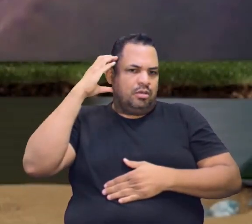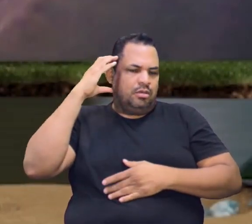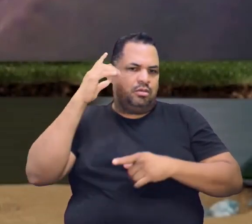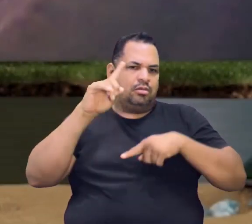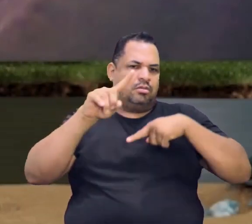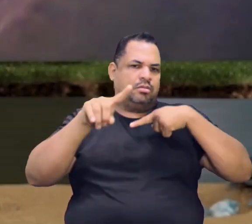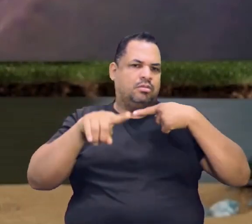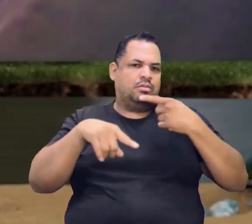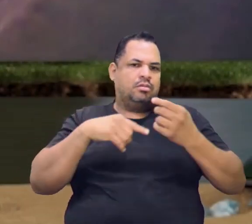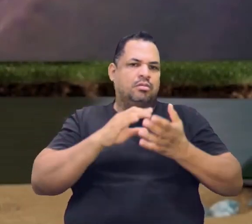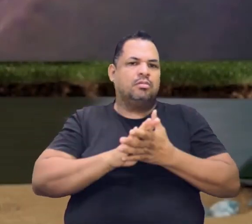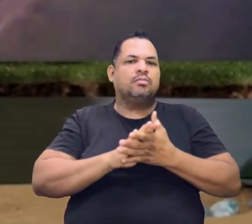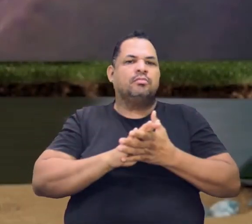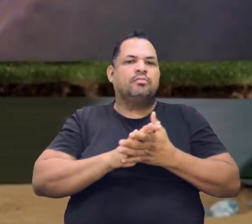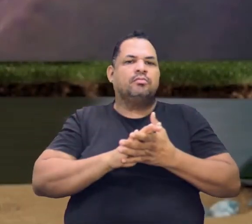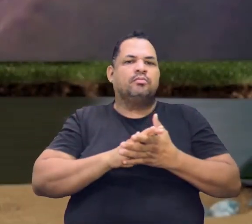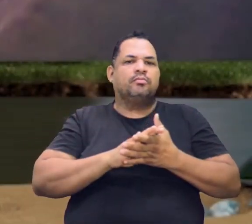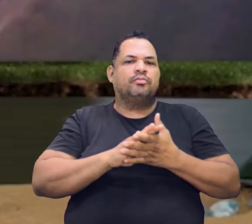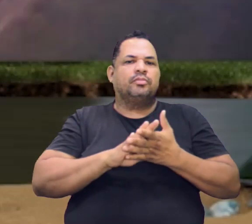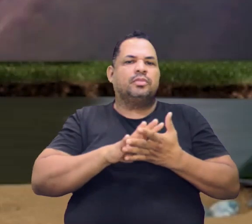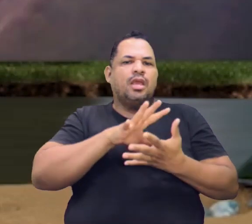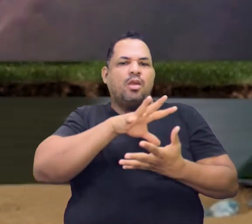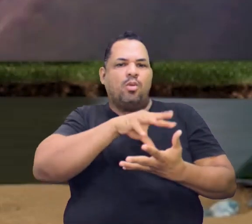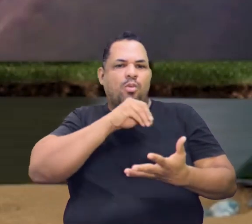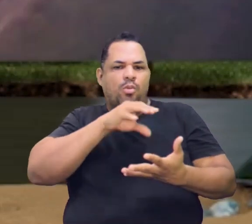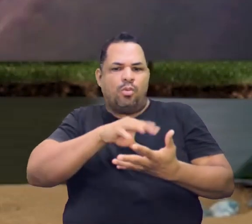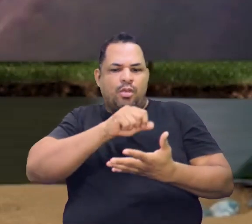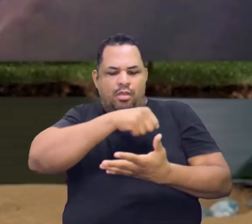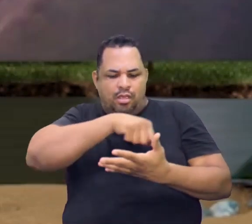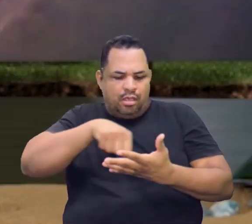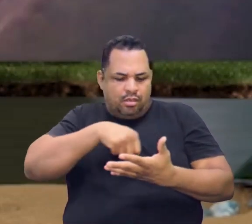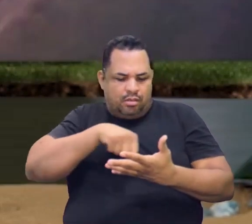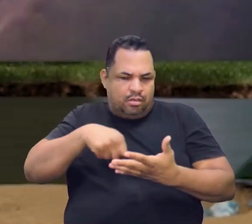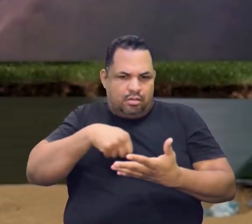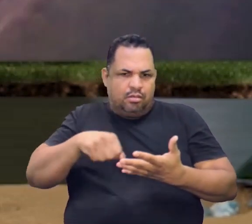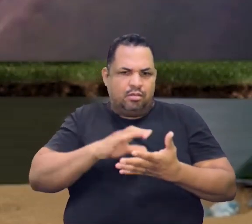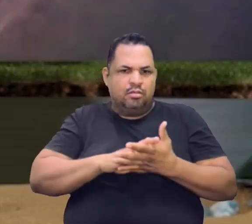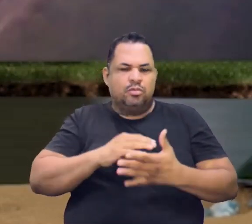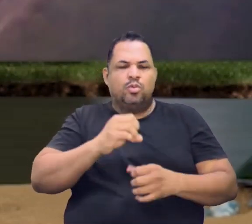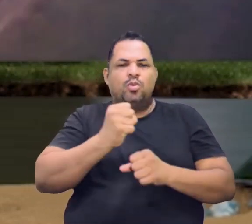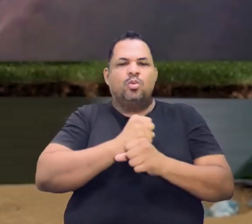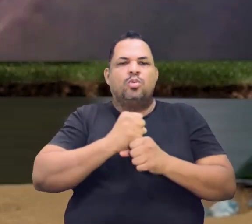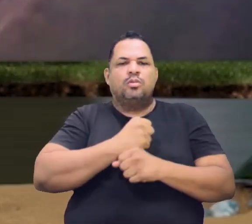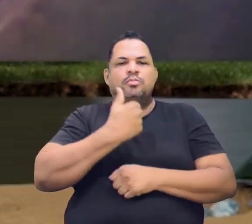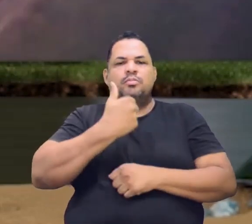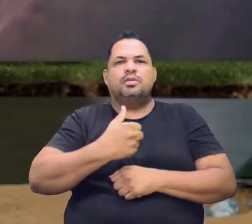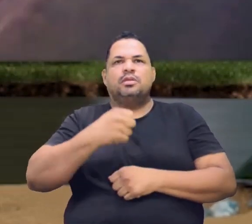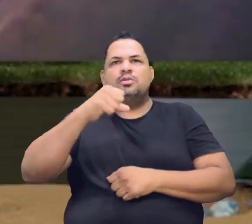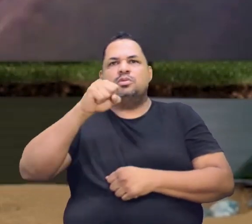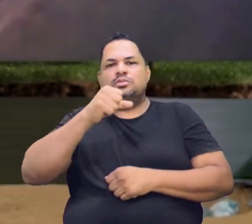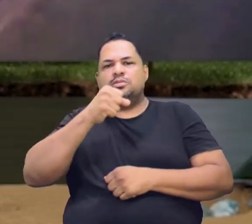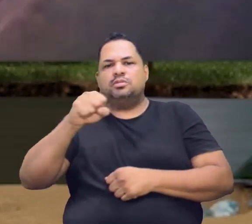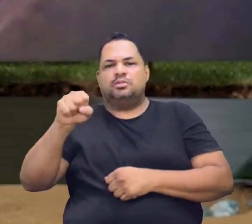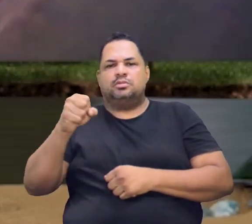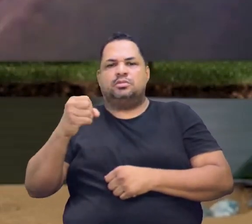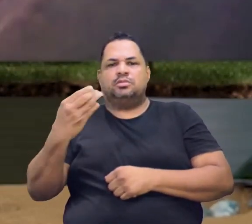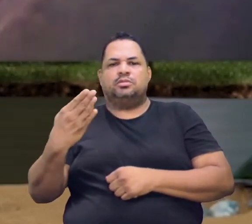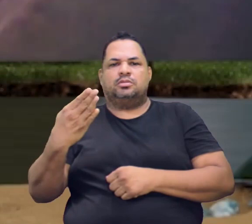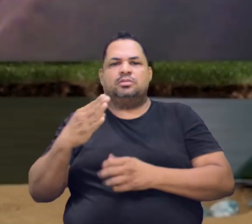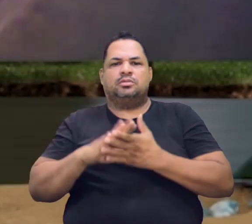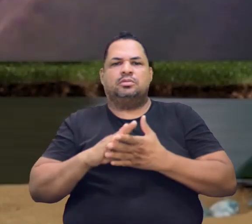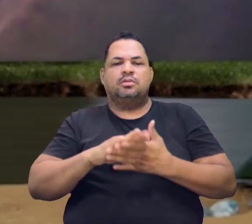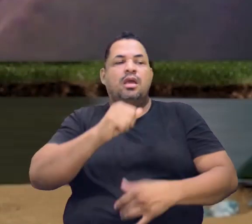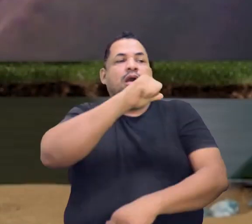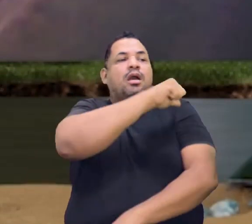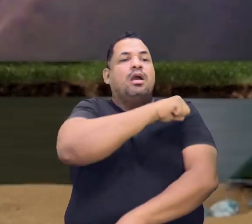anos sendo amanuense, que é copista, copiando. Em 84, ele resolve ir para o Rio de Janeiro, sentar